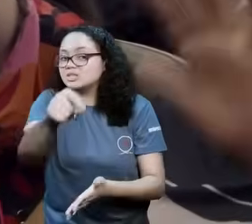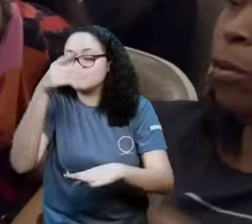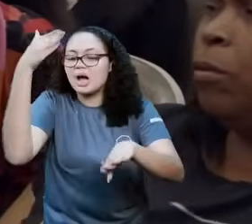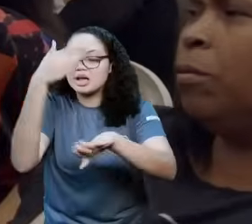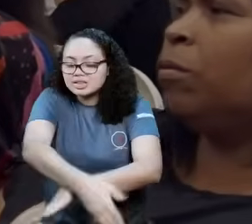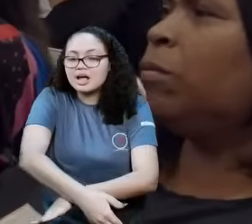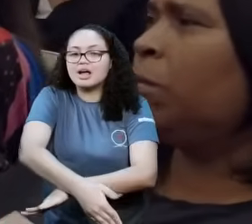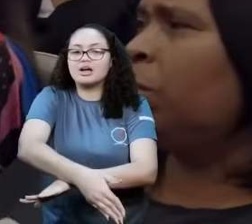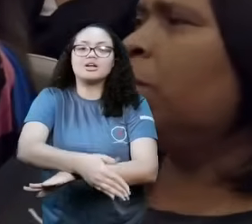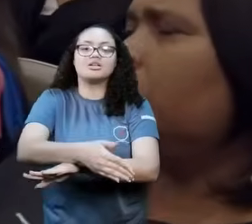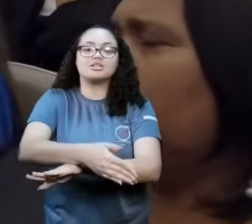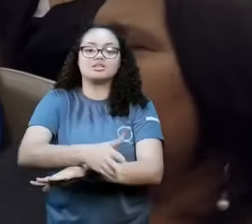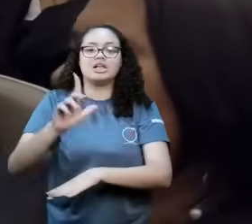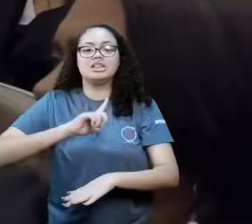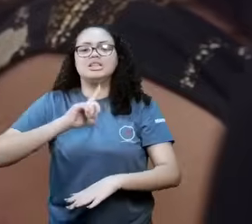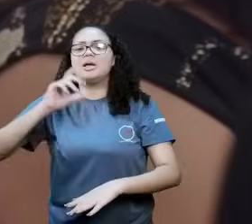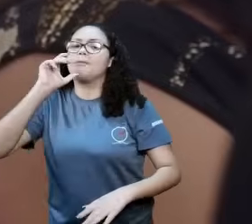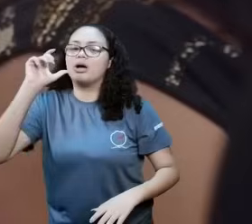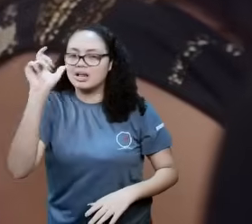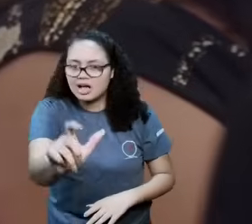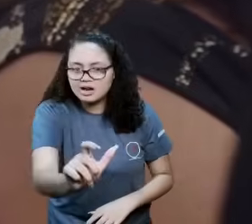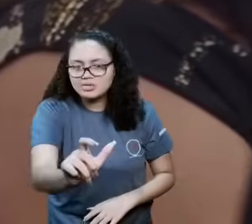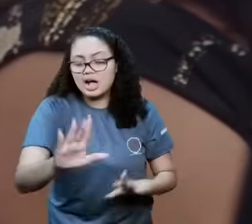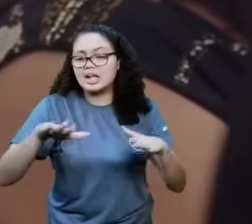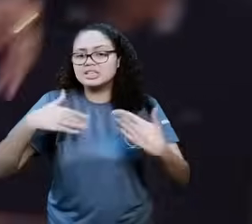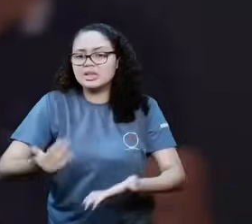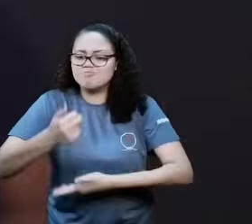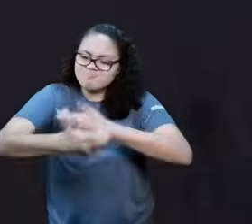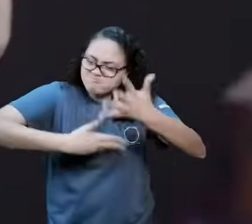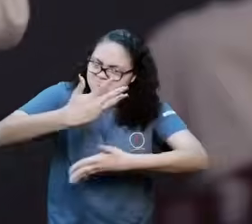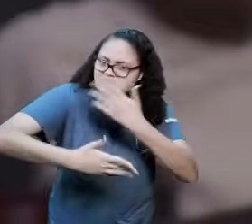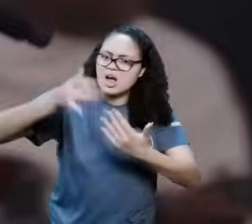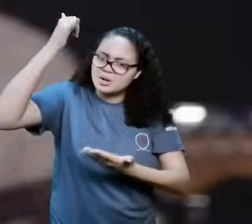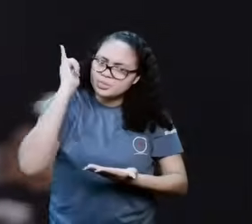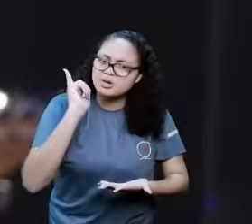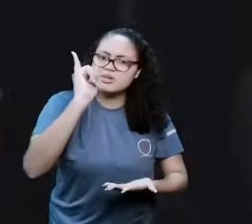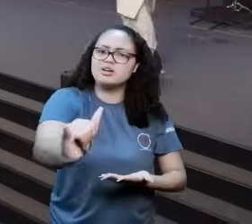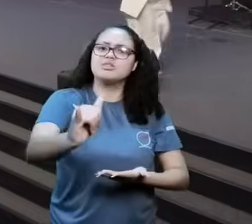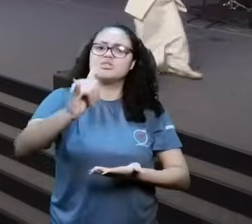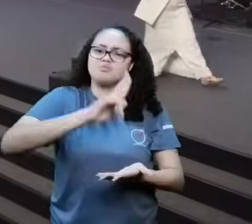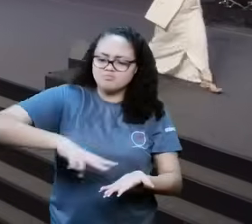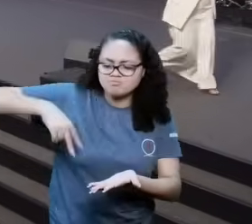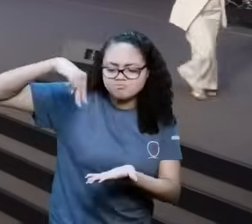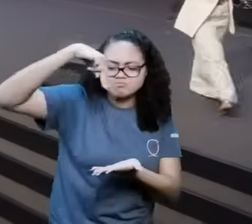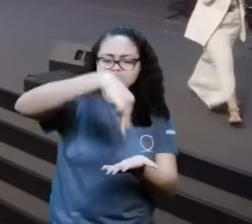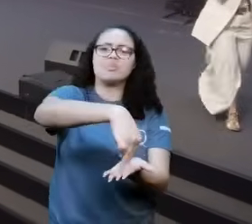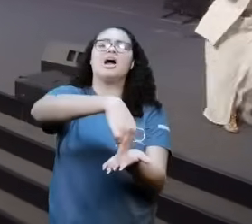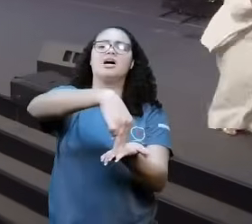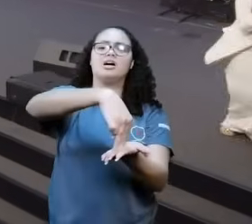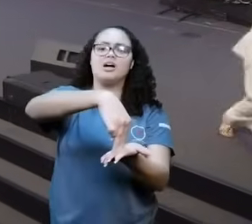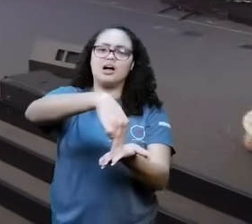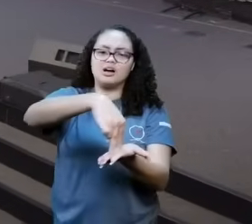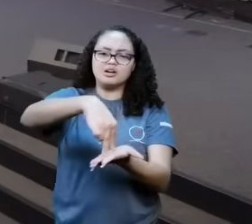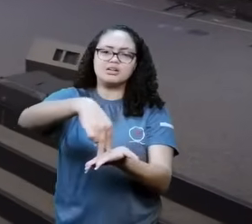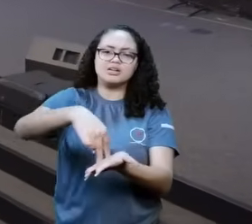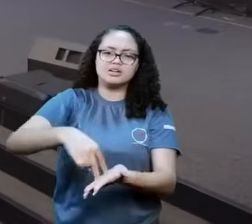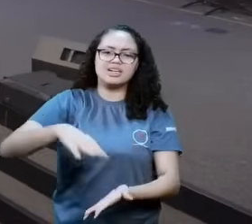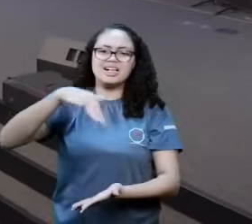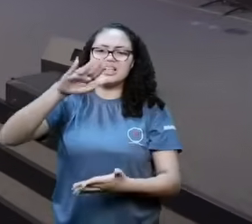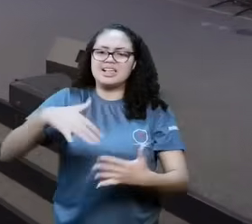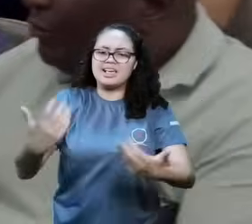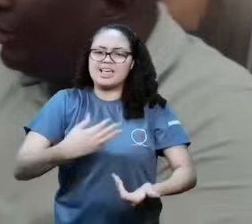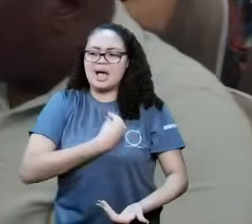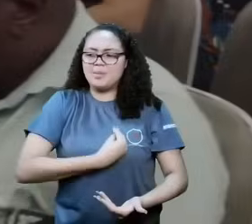dei poder para pisar. Tem palavra? Então abre a boca e profetiza. Dá um salto dessa cadeira. Quem quer mudar a